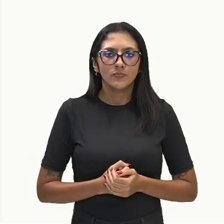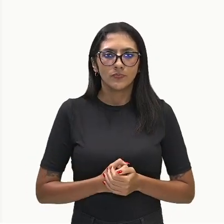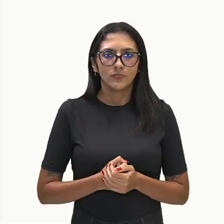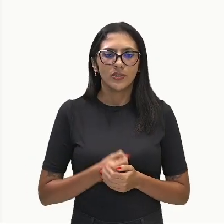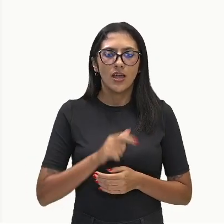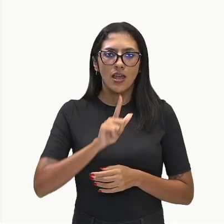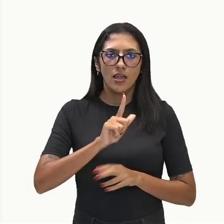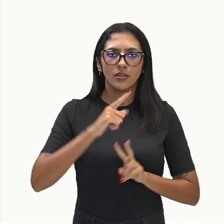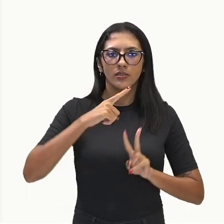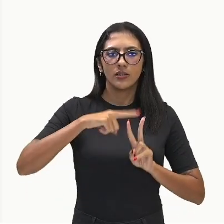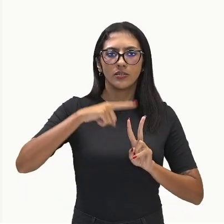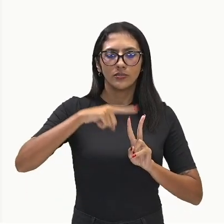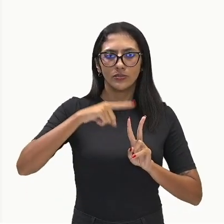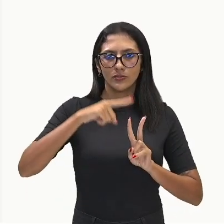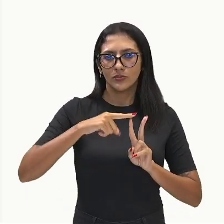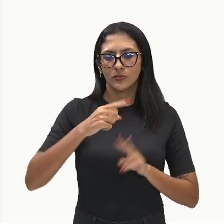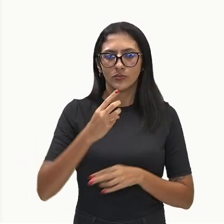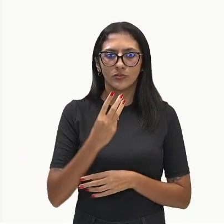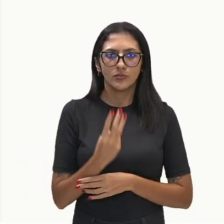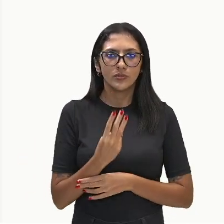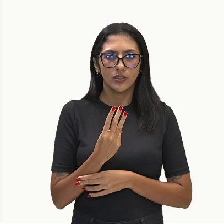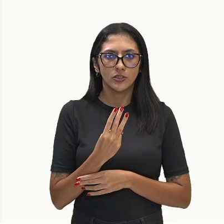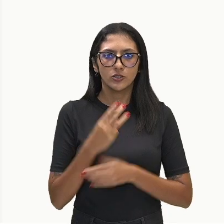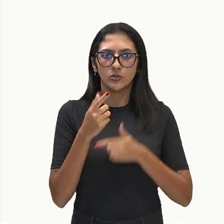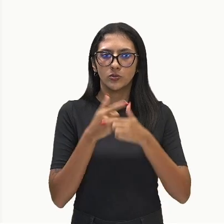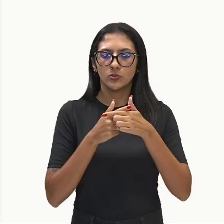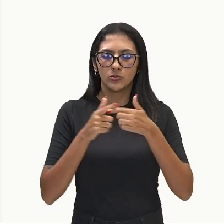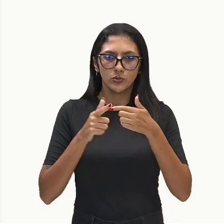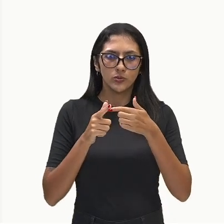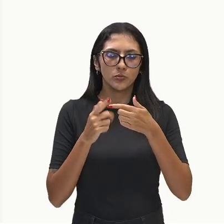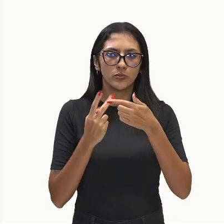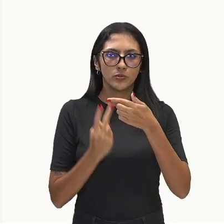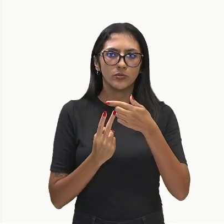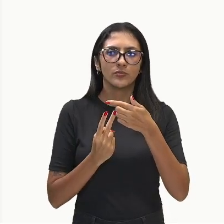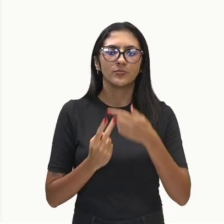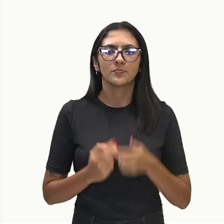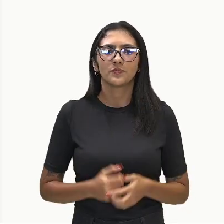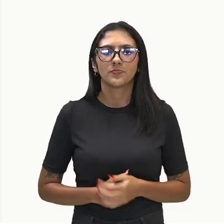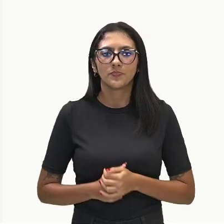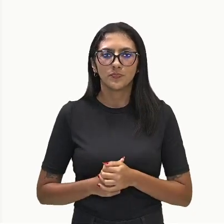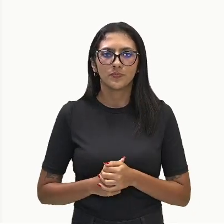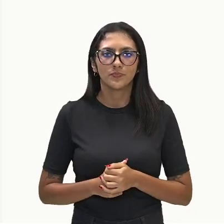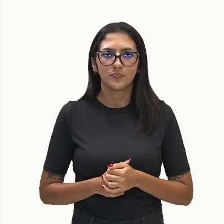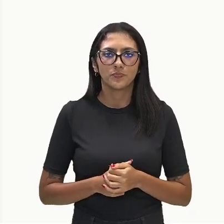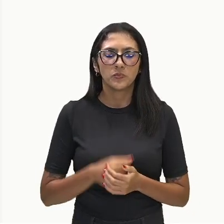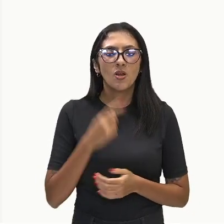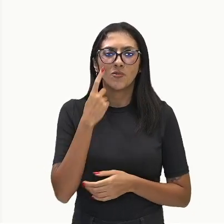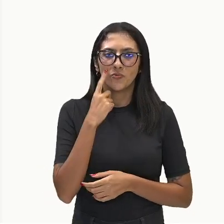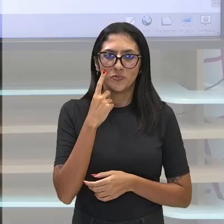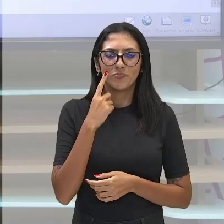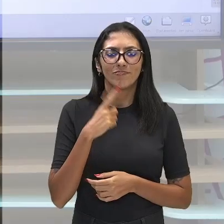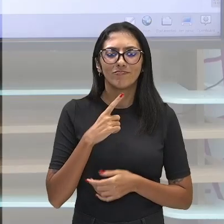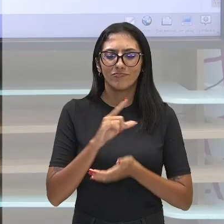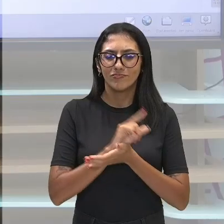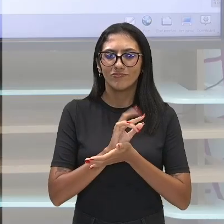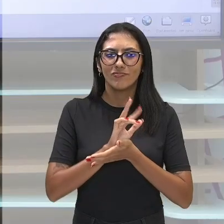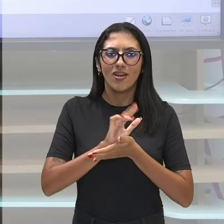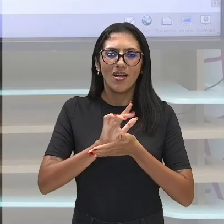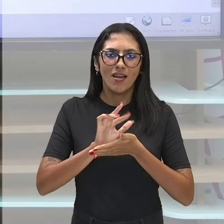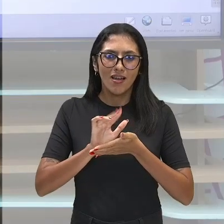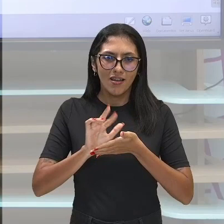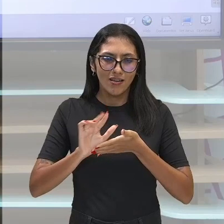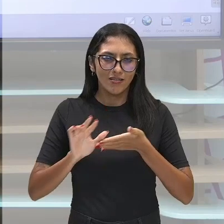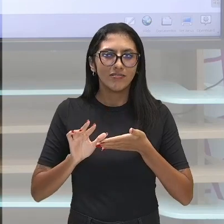raiz quadrada de 3 sobre 2. Vocês viram que a gente fez vários cálculos para poder chegar